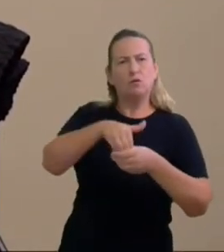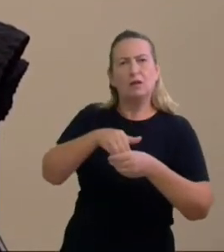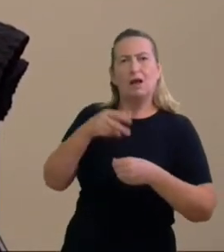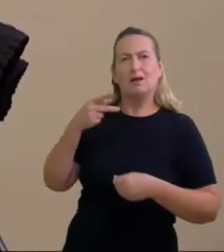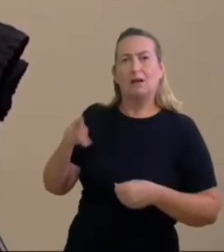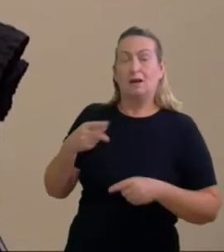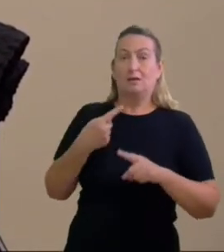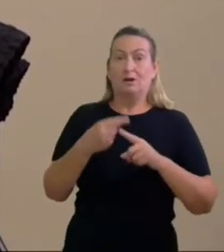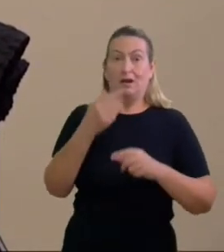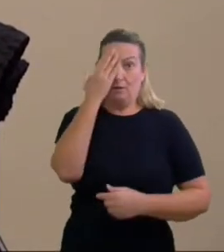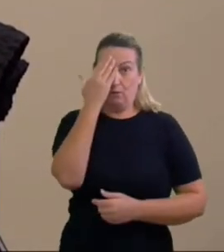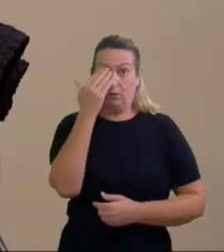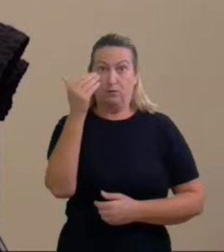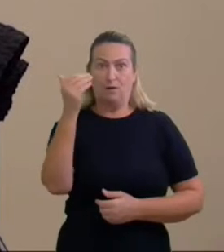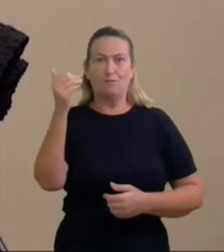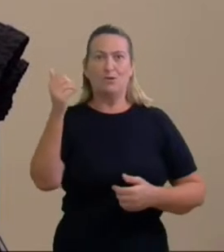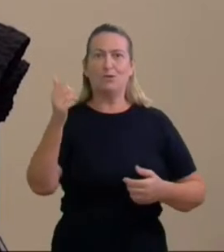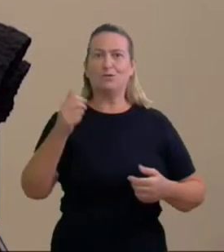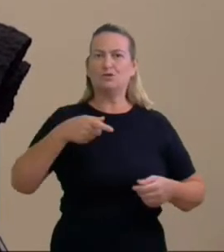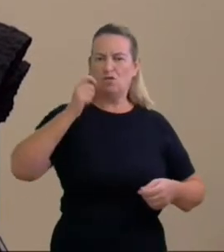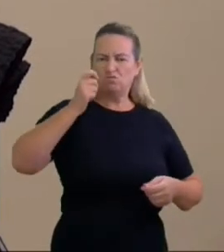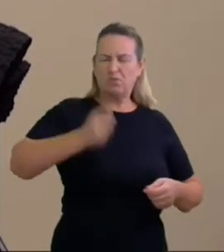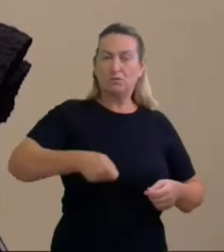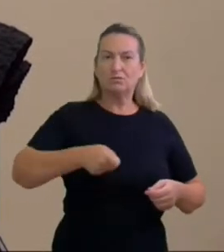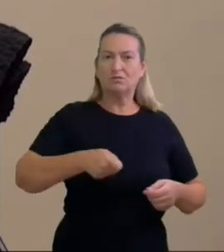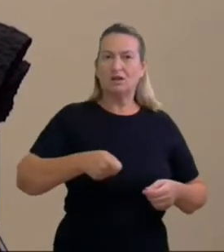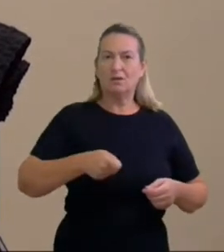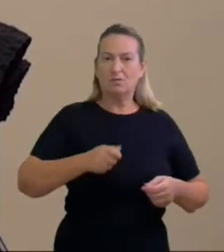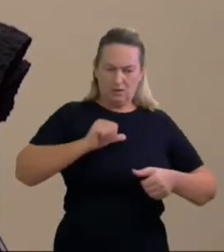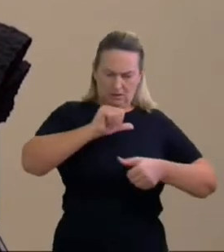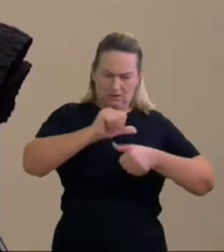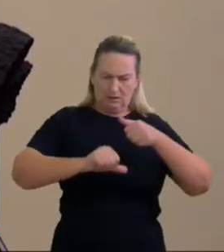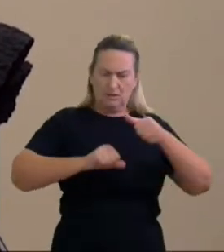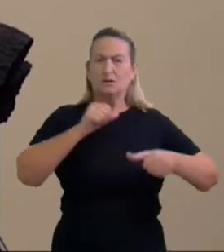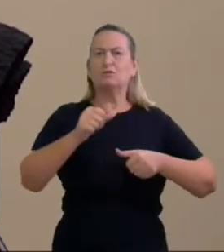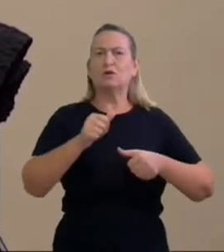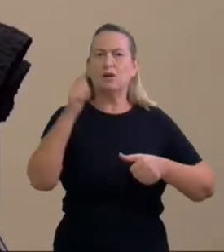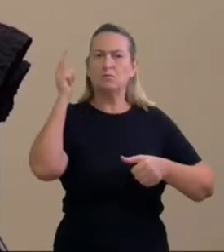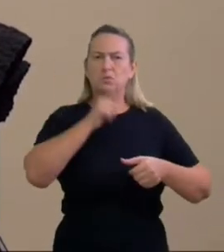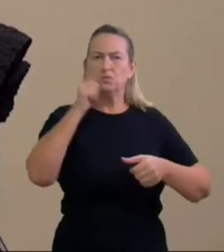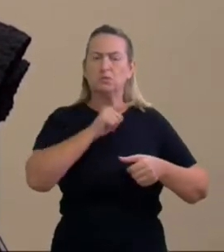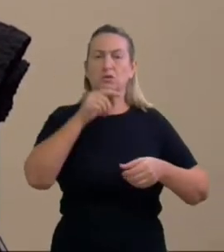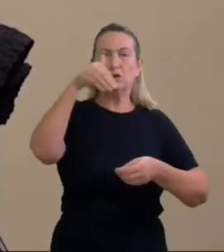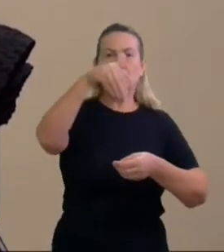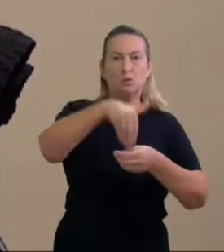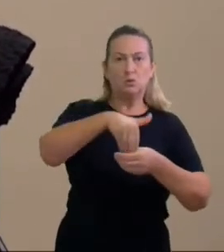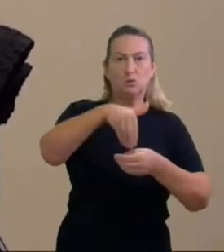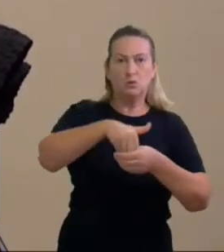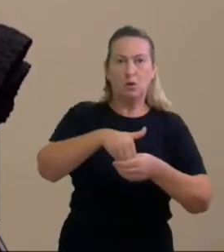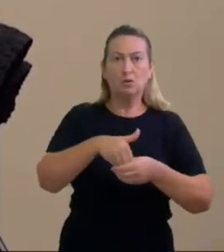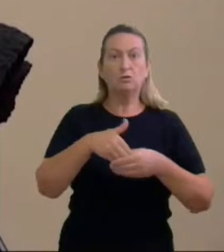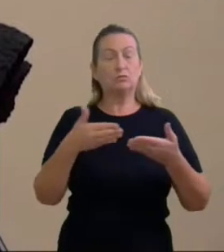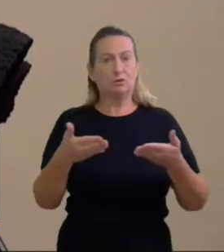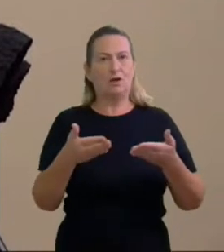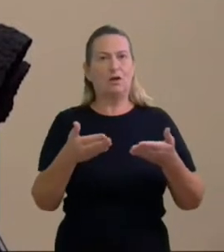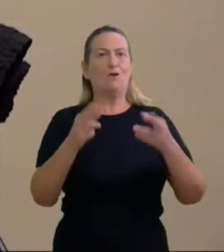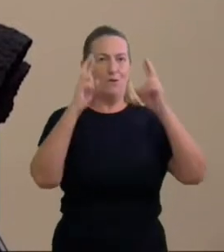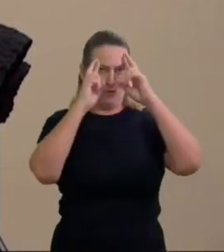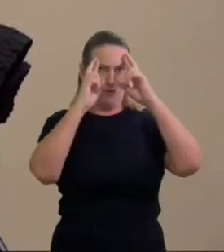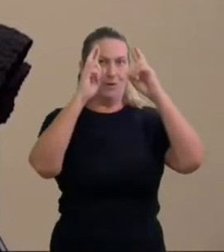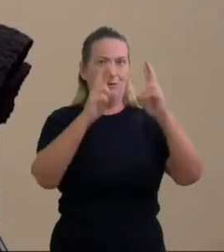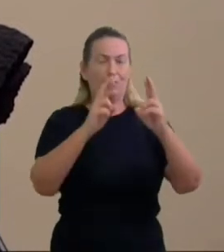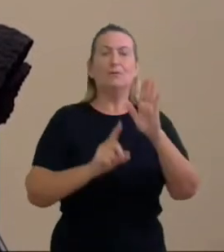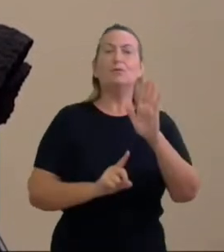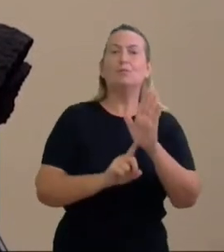de magistrado fosse suficiente para, de per si, torná-lo bom de voto, é de se perguntar, com devido respeito, o porquê